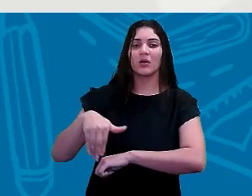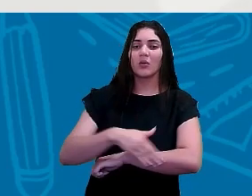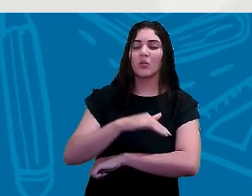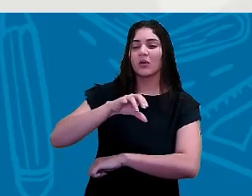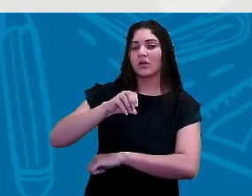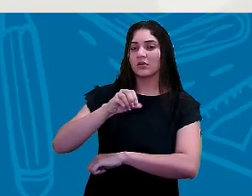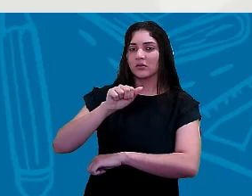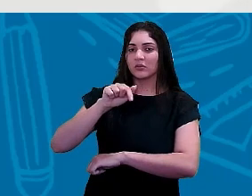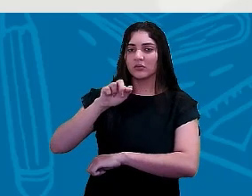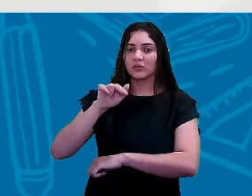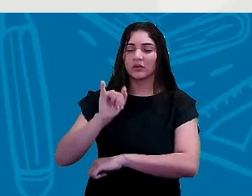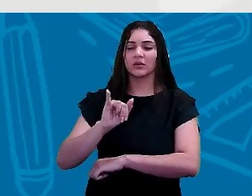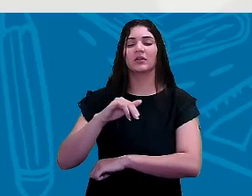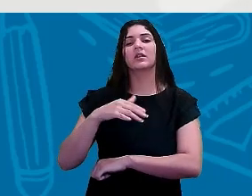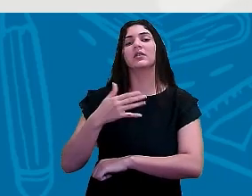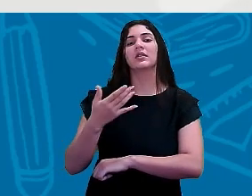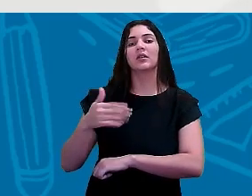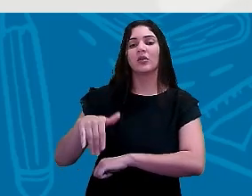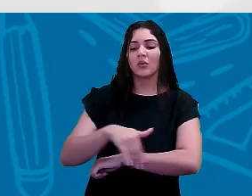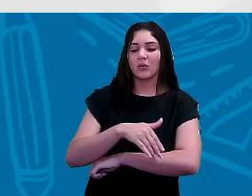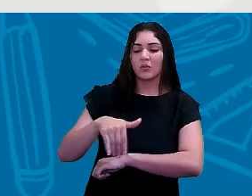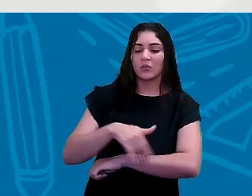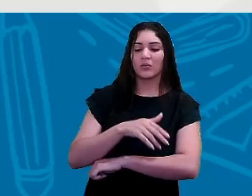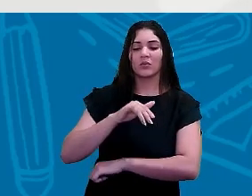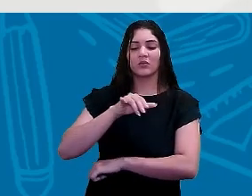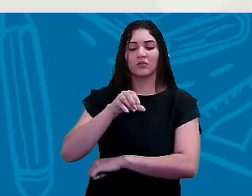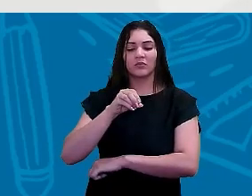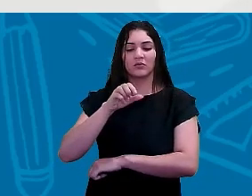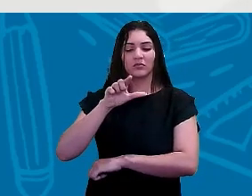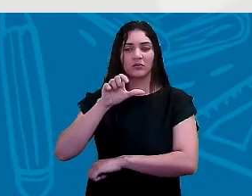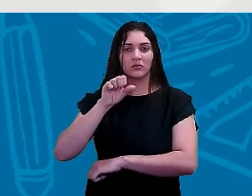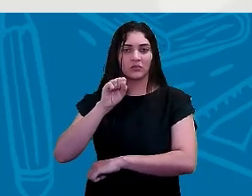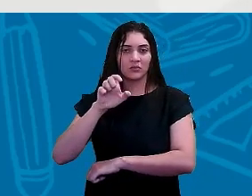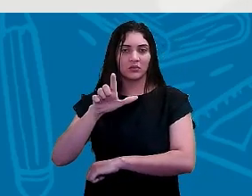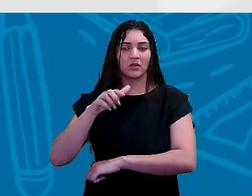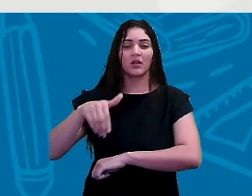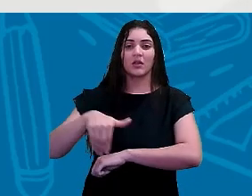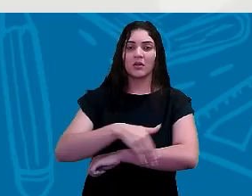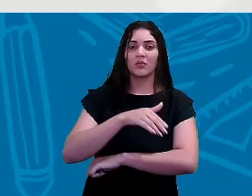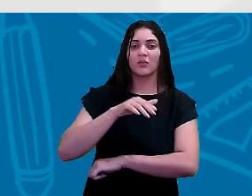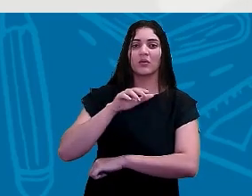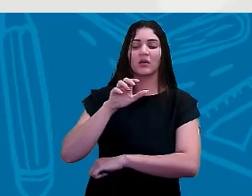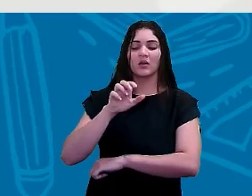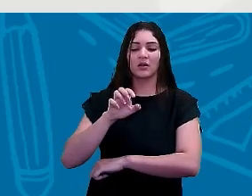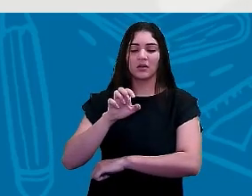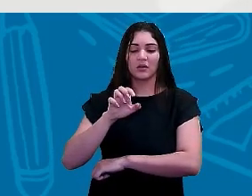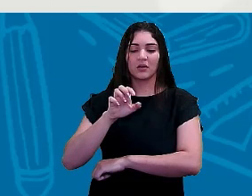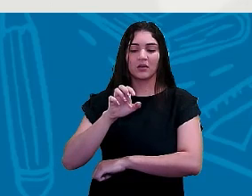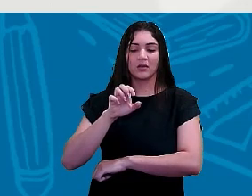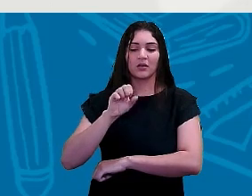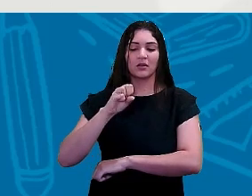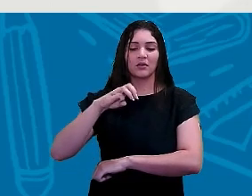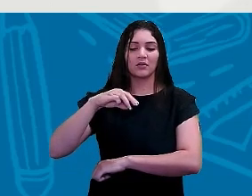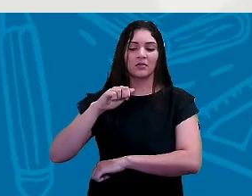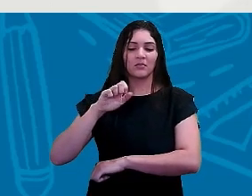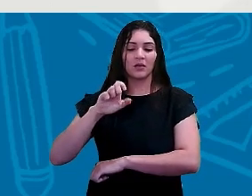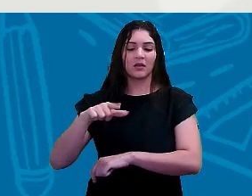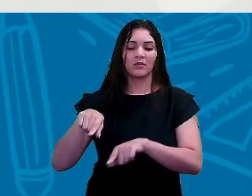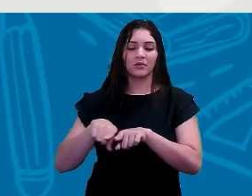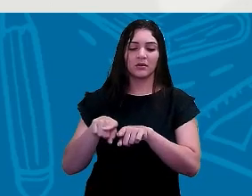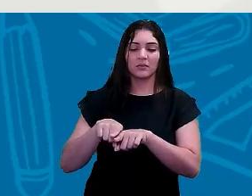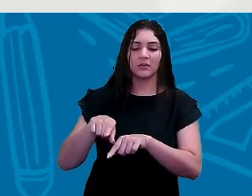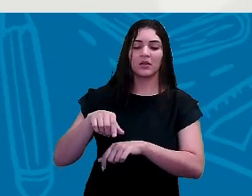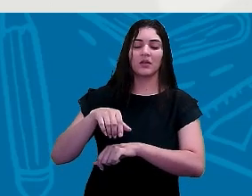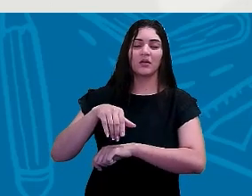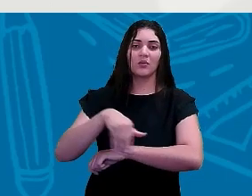Santana de Queiroz, Rua José Lourenço de Lima e Rua Ismael de Andrade e Rua Costa e Silva. Essas são